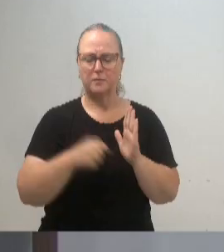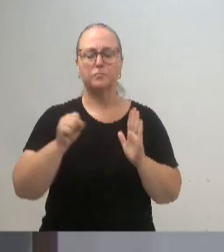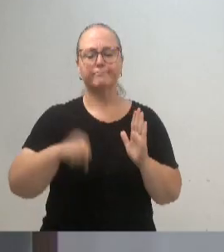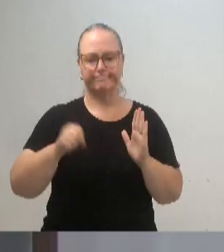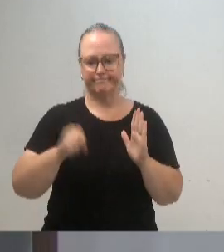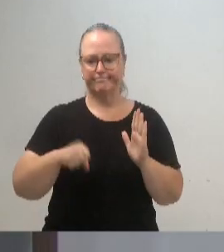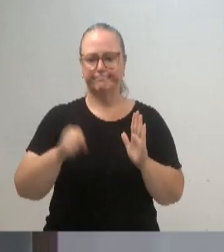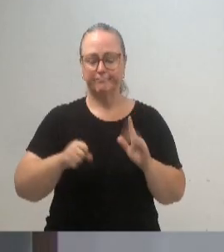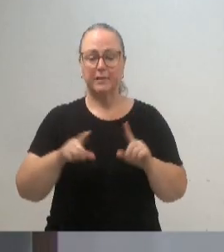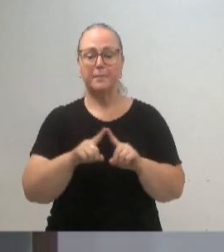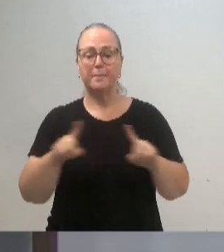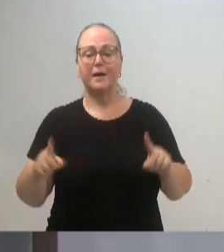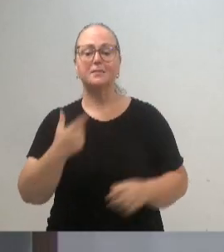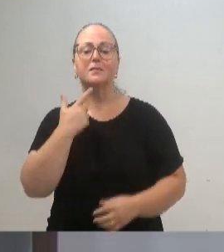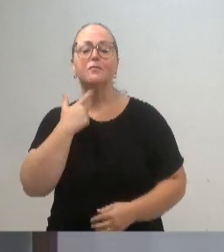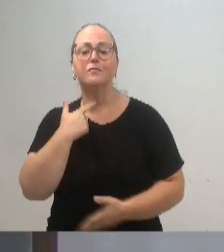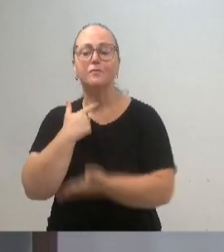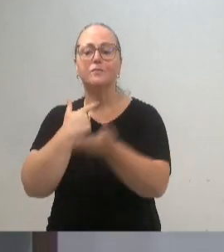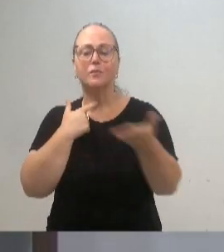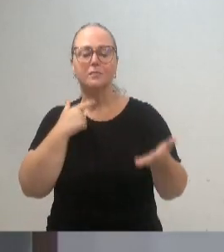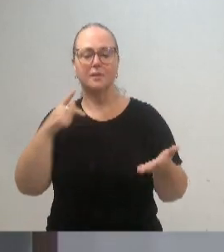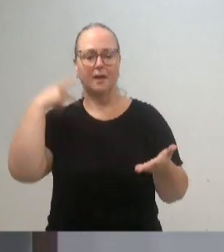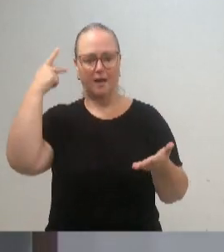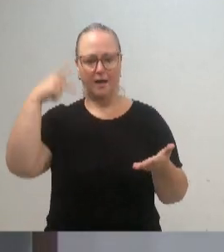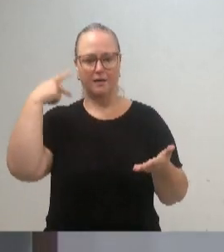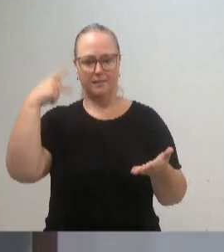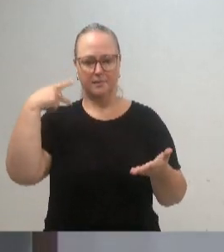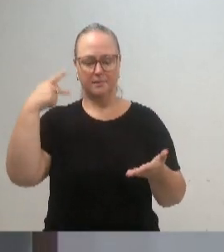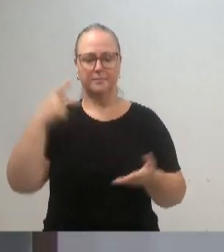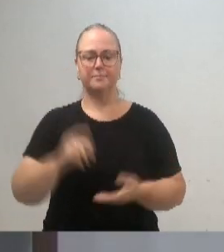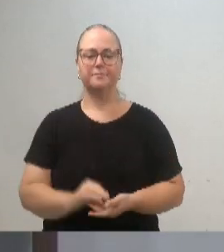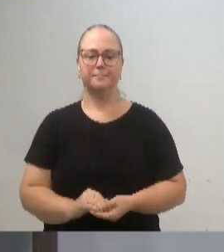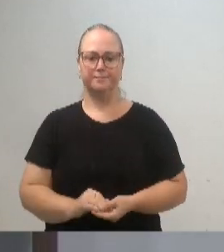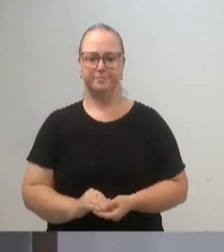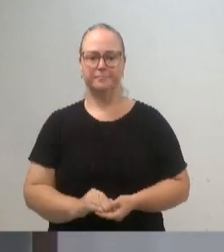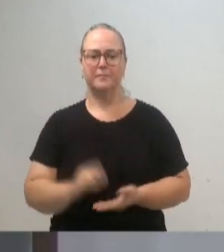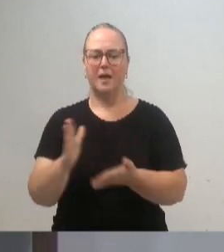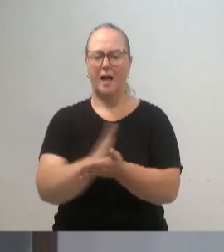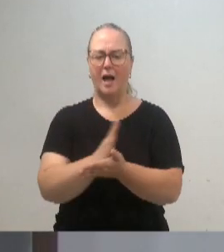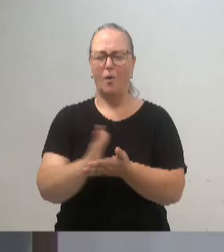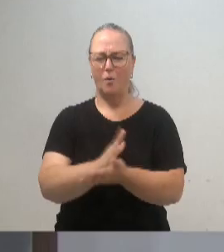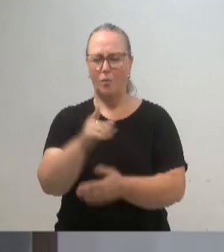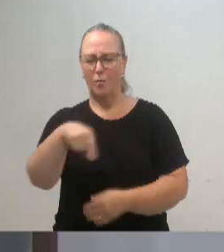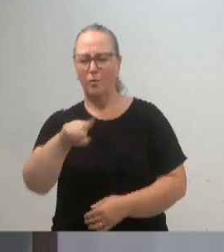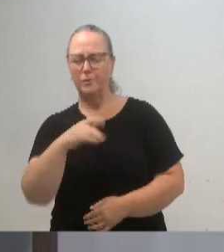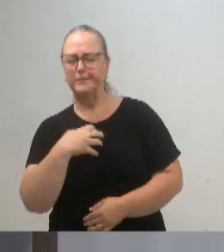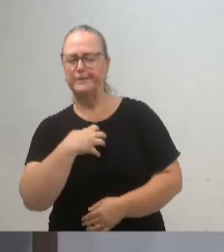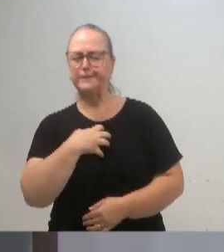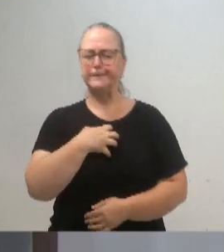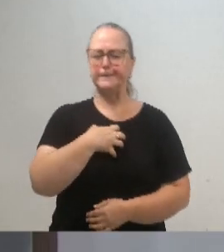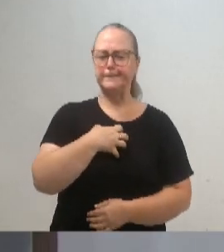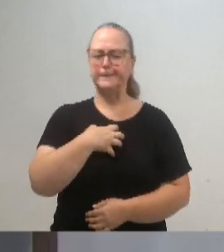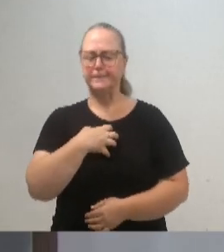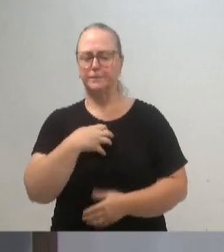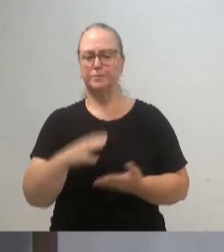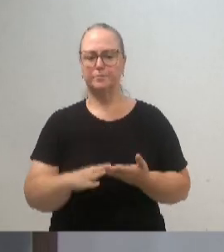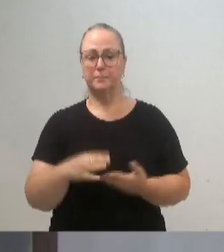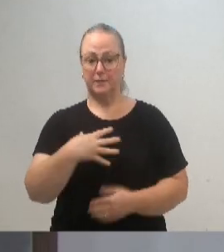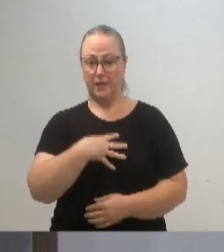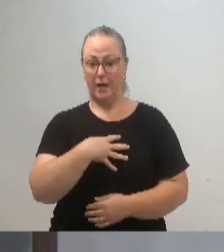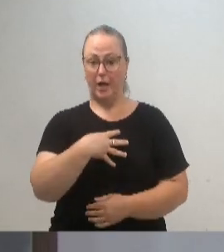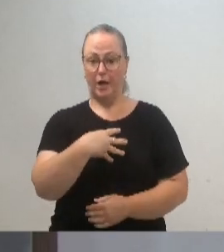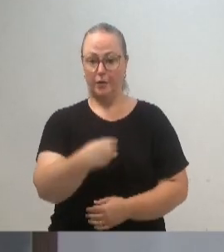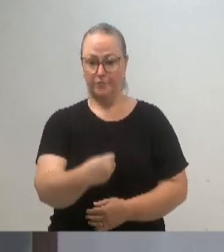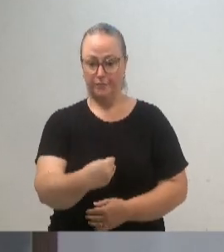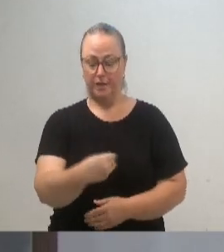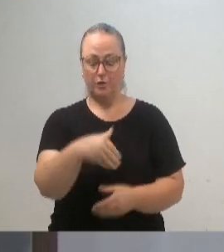Mas a gente precisa de vontade política. Vou falar alguma coisa aqui que talvez doa em alguns. Eu sei que os nossos filhos não vão